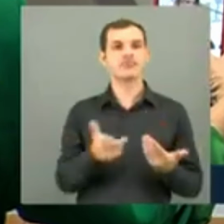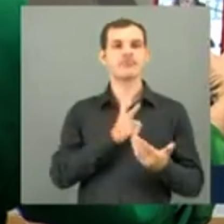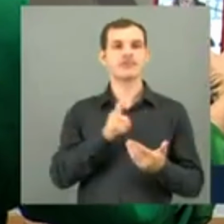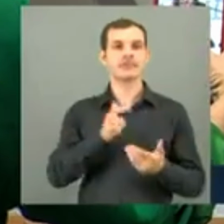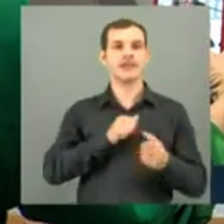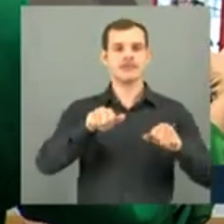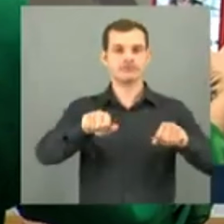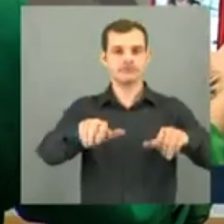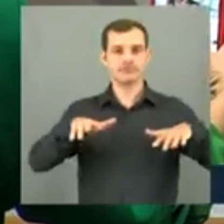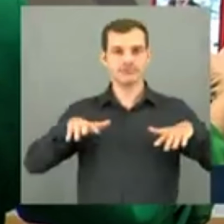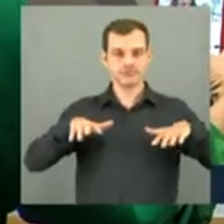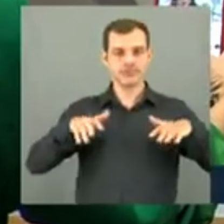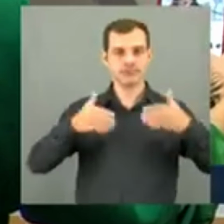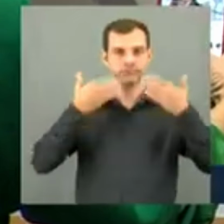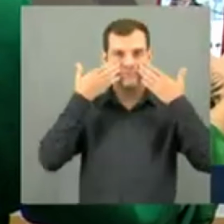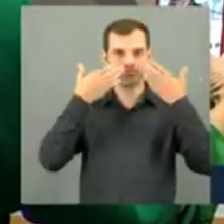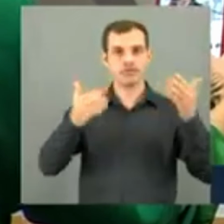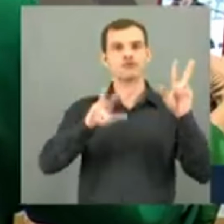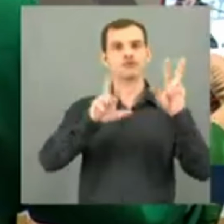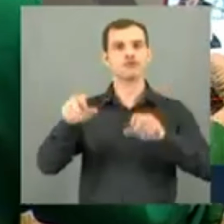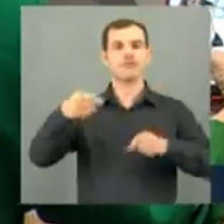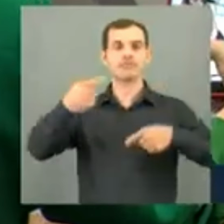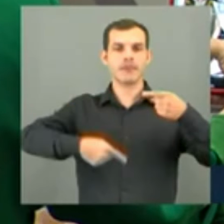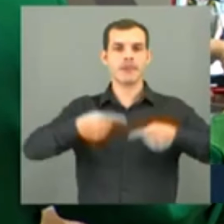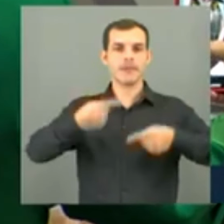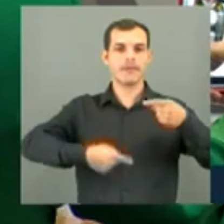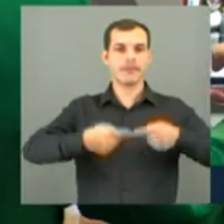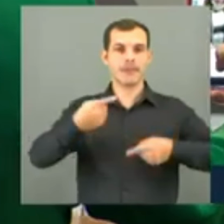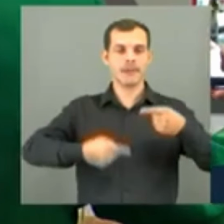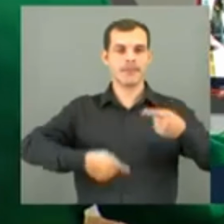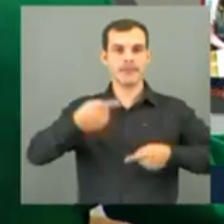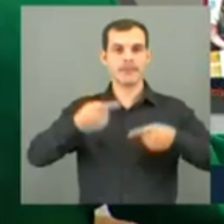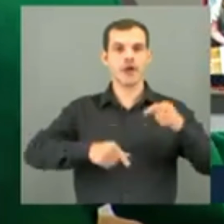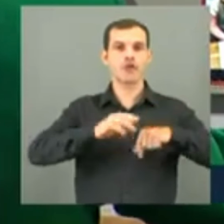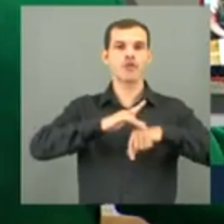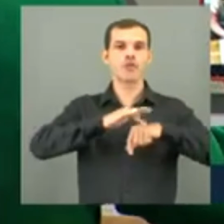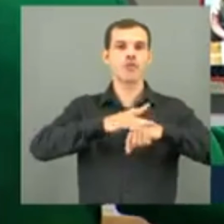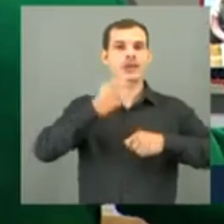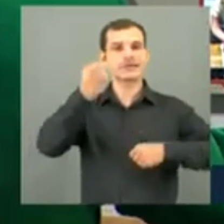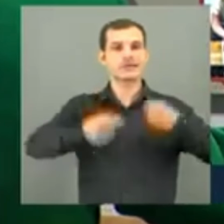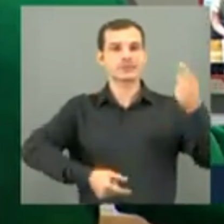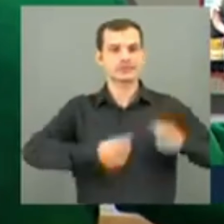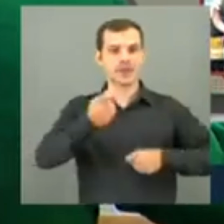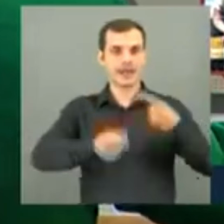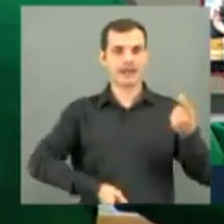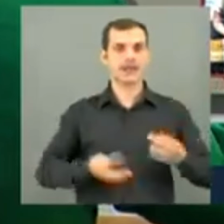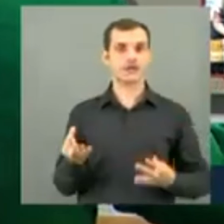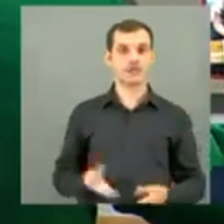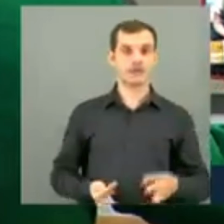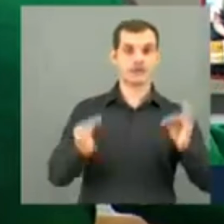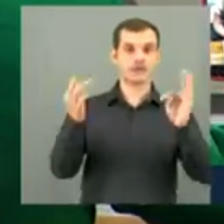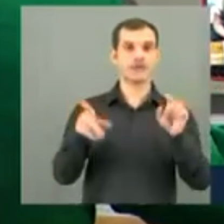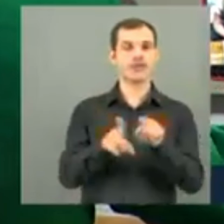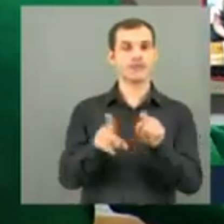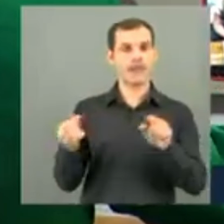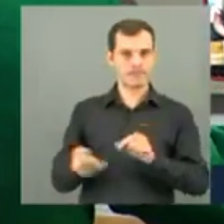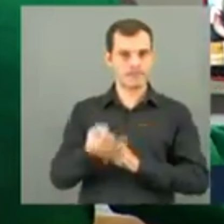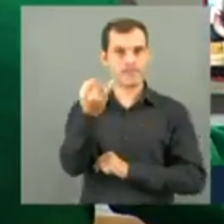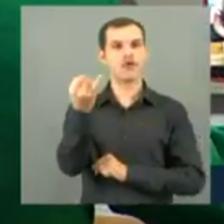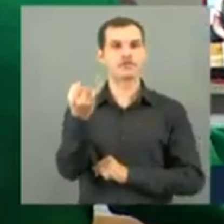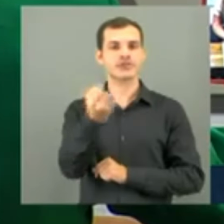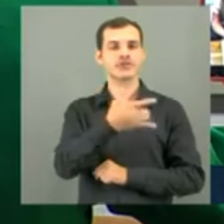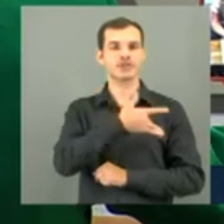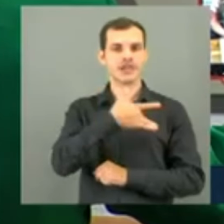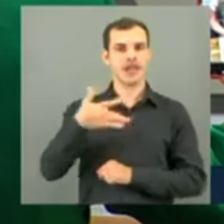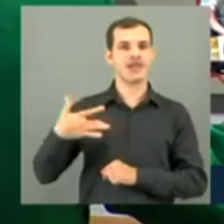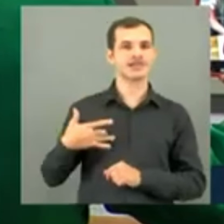destinada a debater sobre doenças raras e suas novas tecnologias como desafio significativo para a saúde pública.